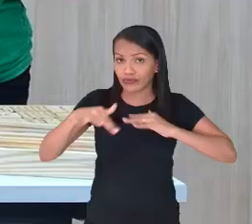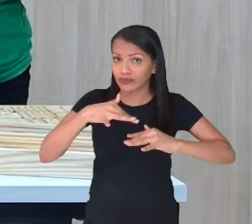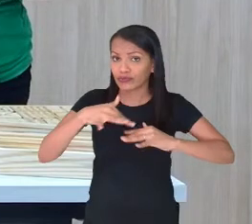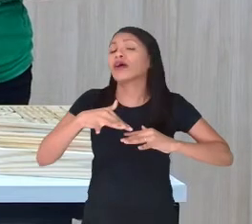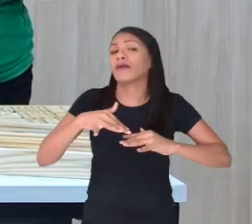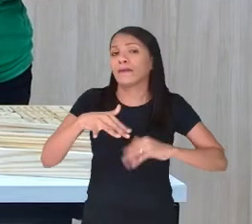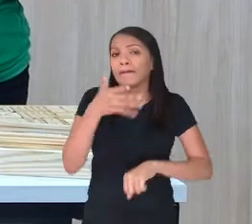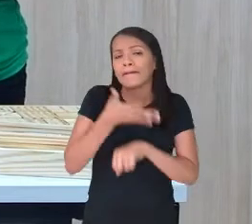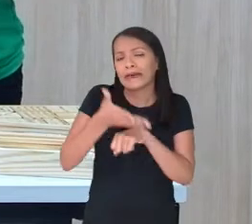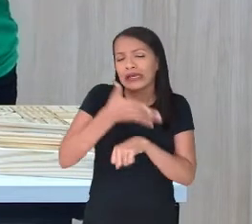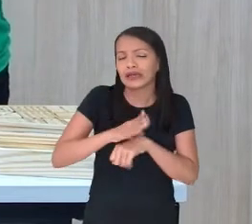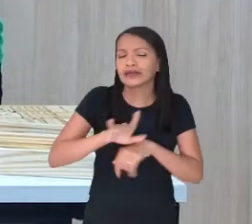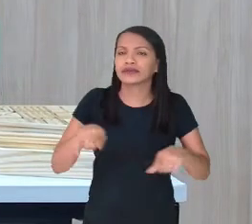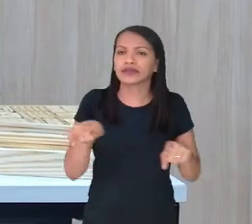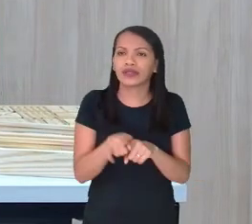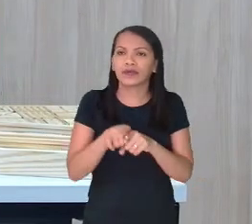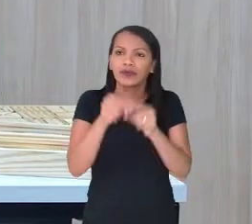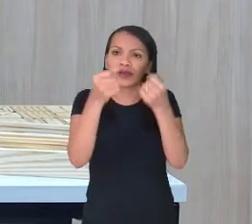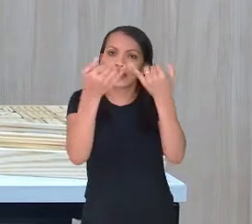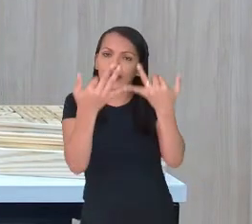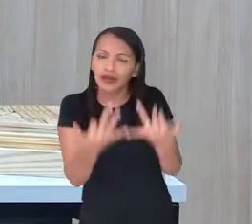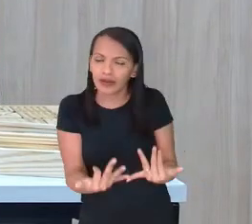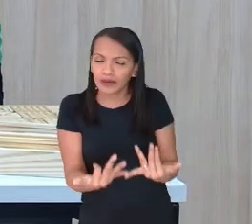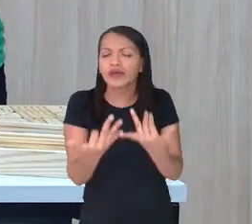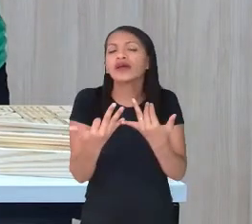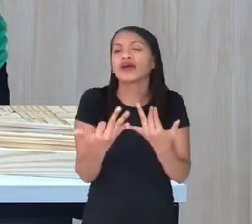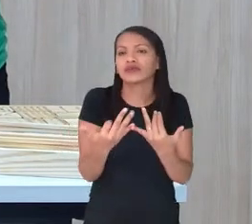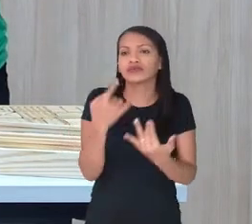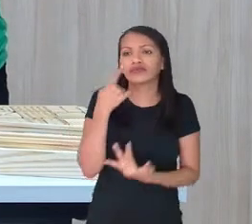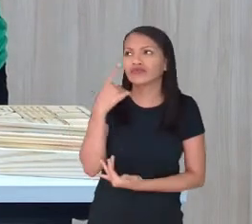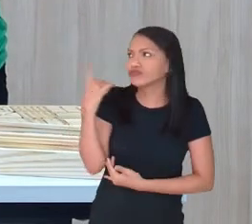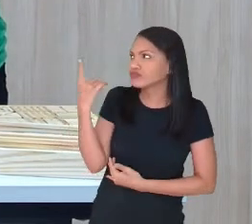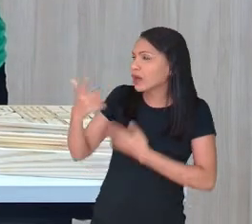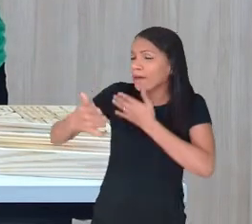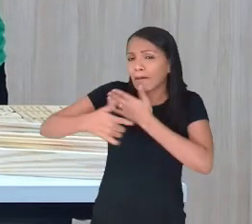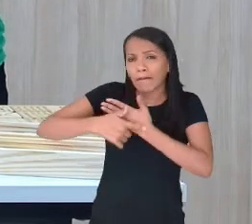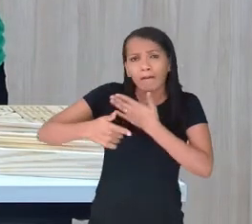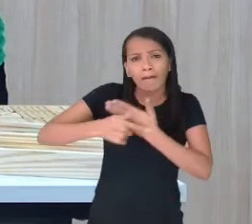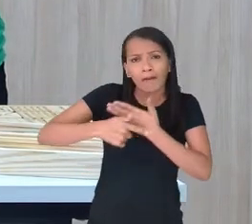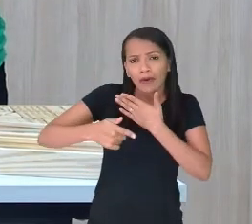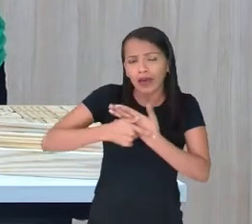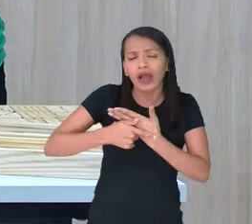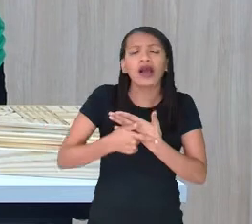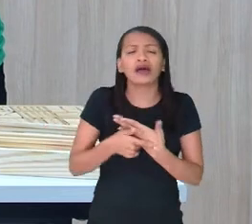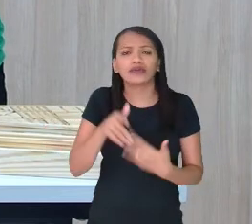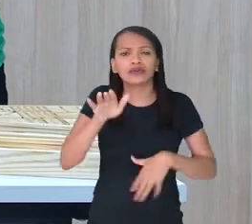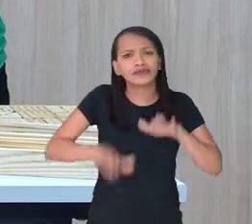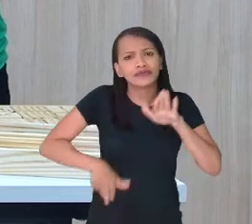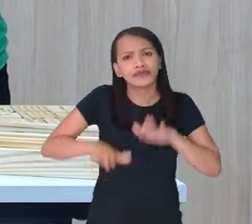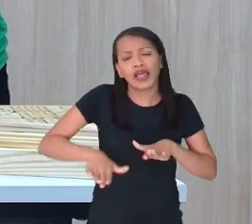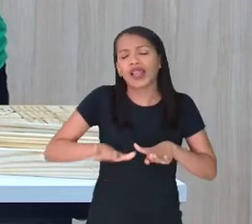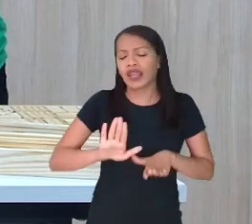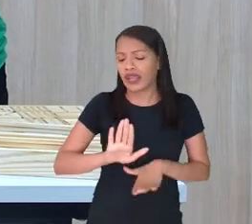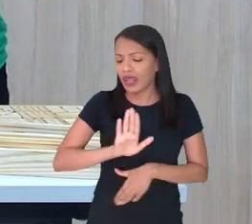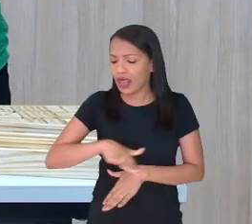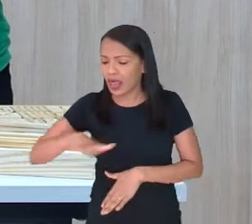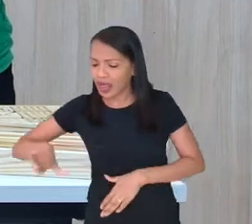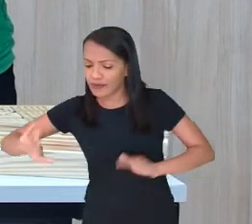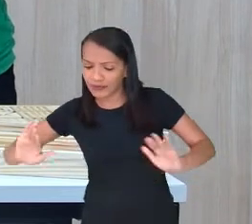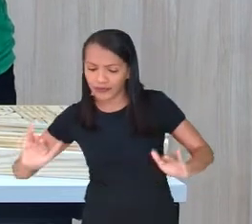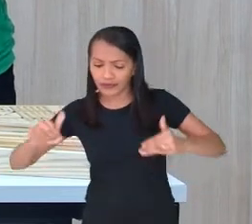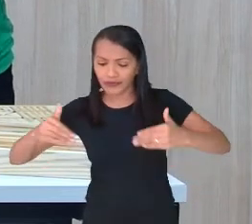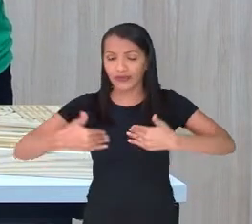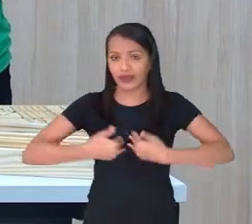Nós falamos um pouco dessas funções executivas, não é? Muitas vezes nas crianças autistas com